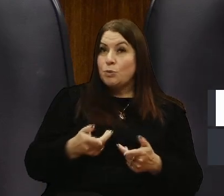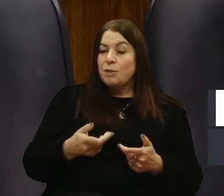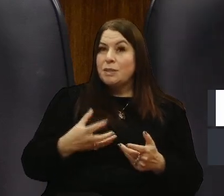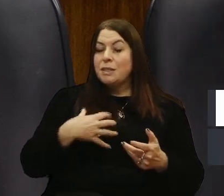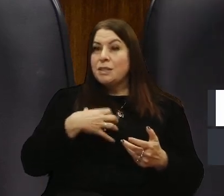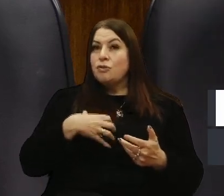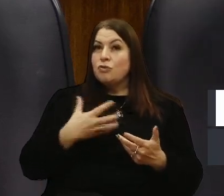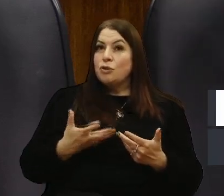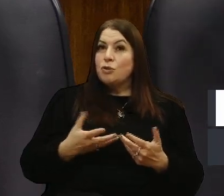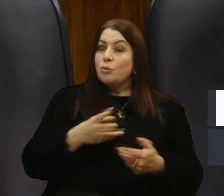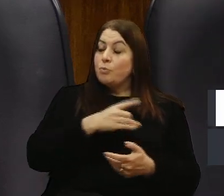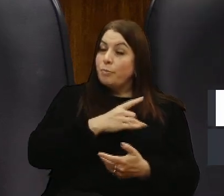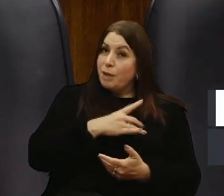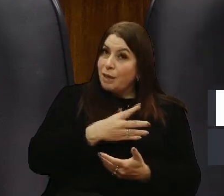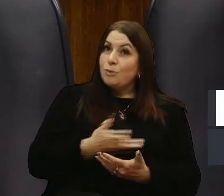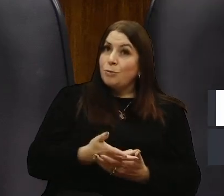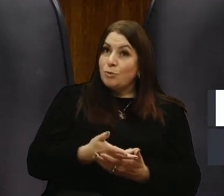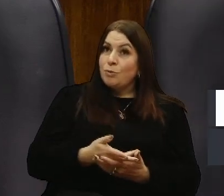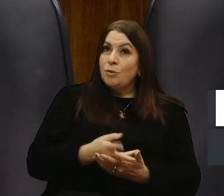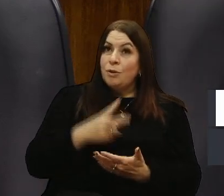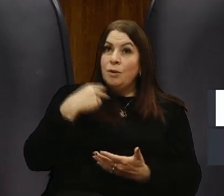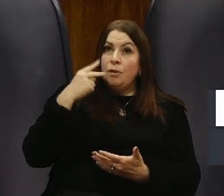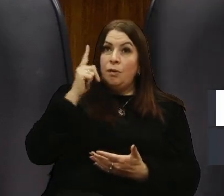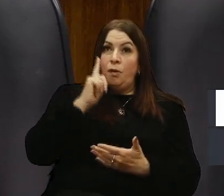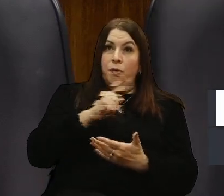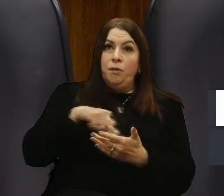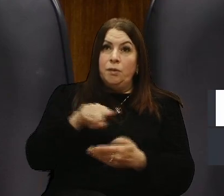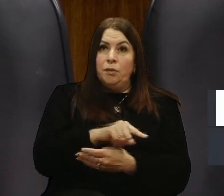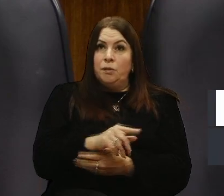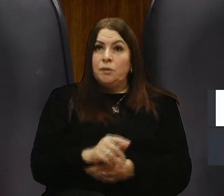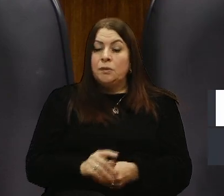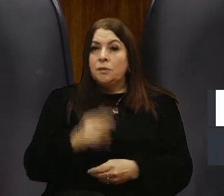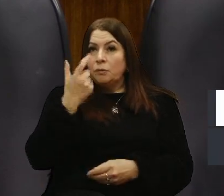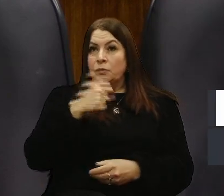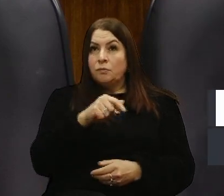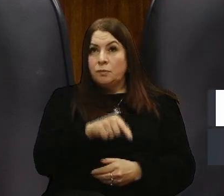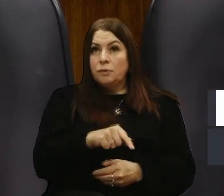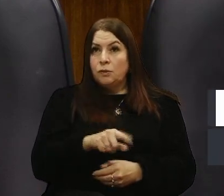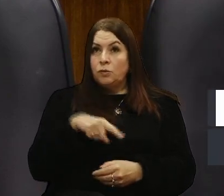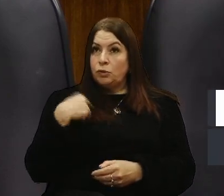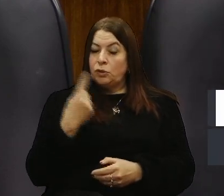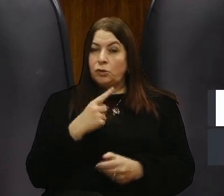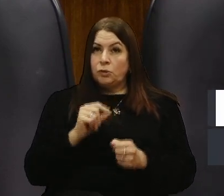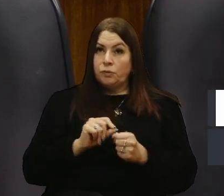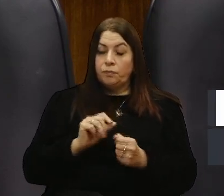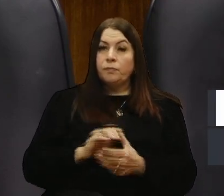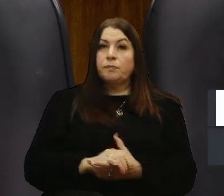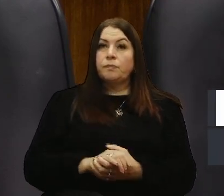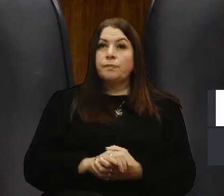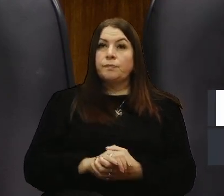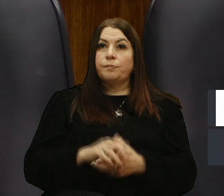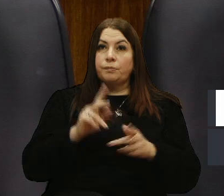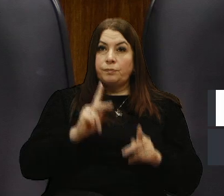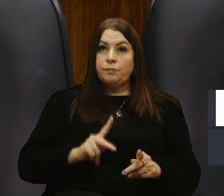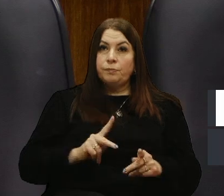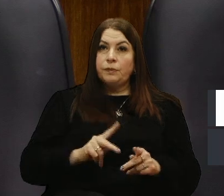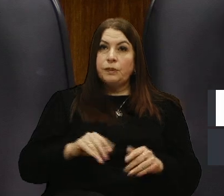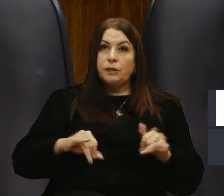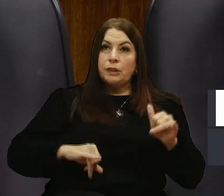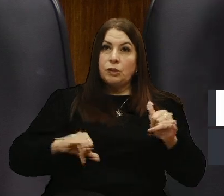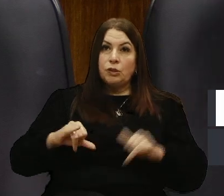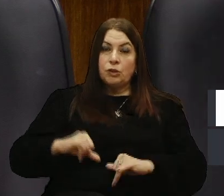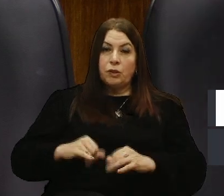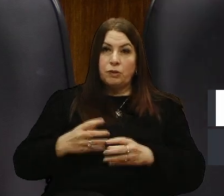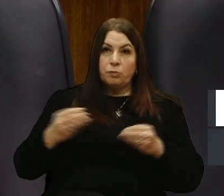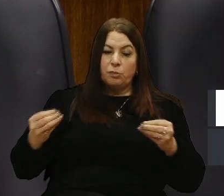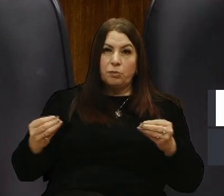sentiam inclusive medo, vereador Lucas. E eu acho que se a gente está fazendo pessoas que já sofrem